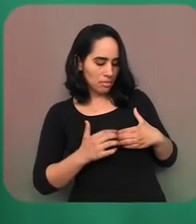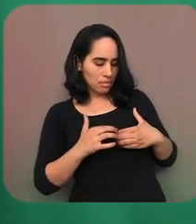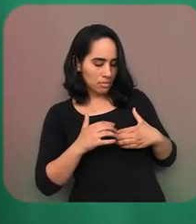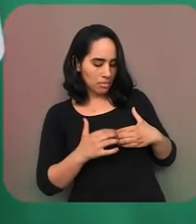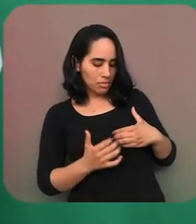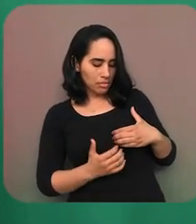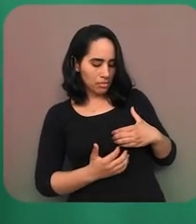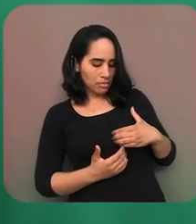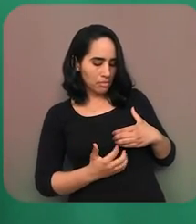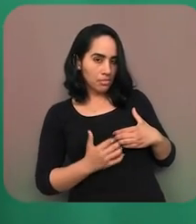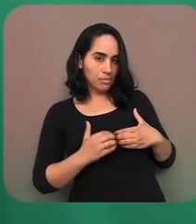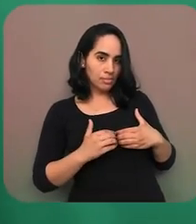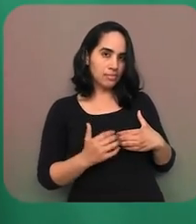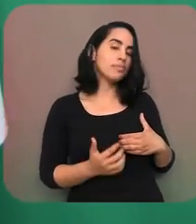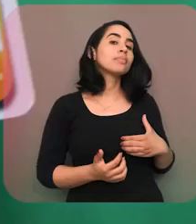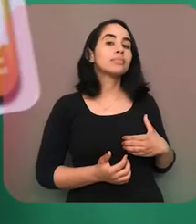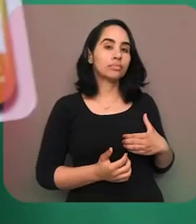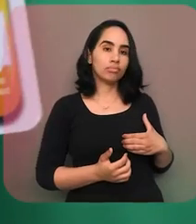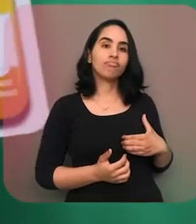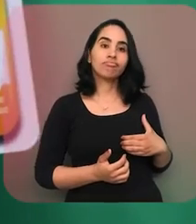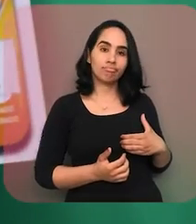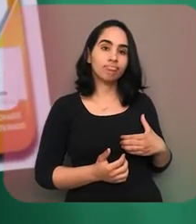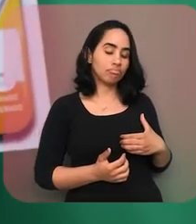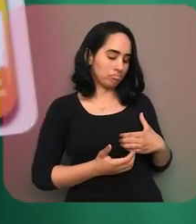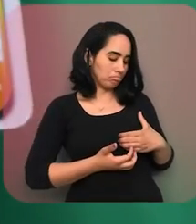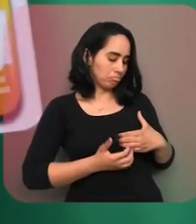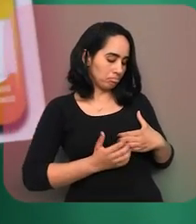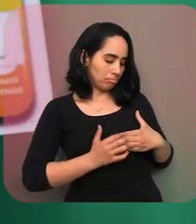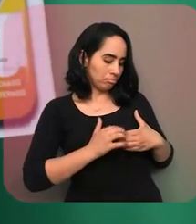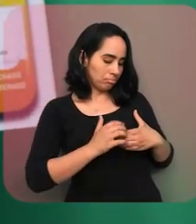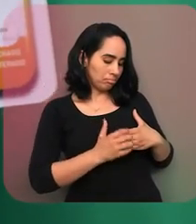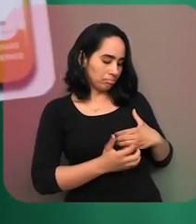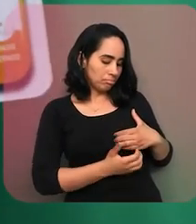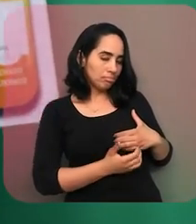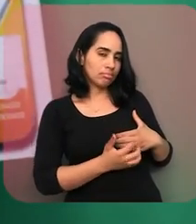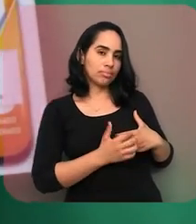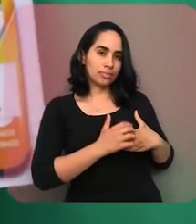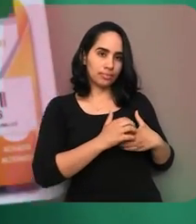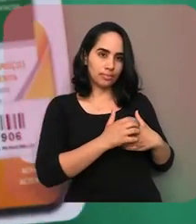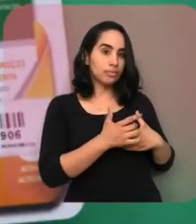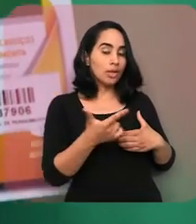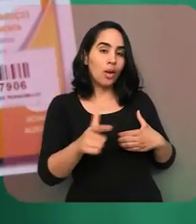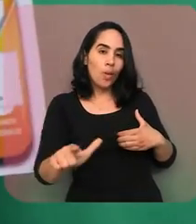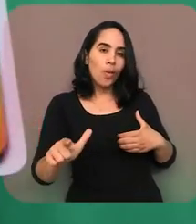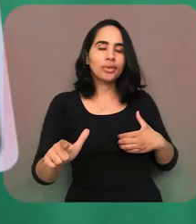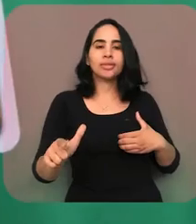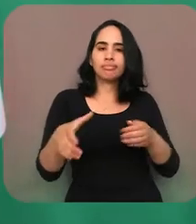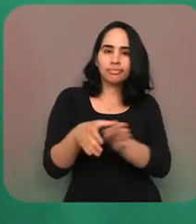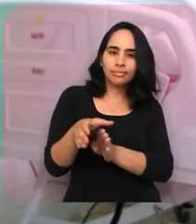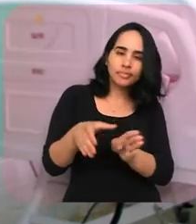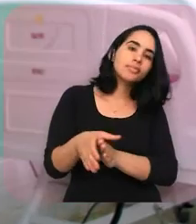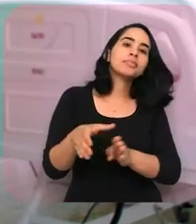nas faixas que você imaginariamente dividiu a sua mama. Então, você faz isso várias